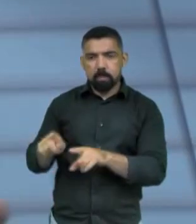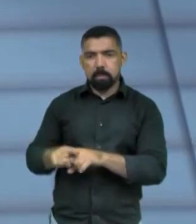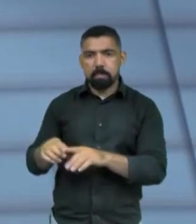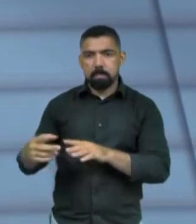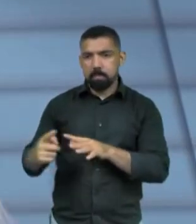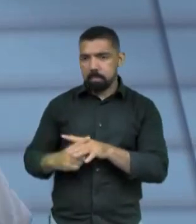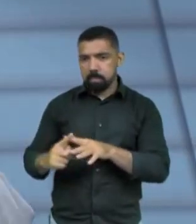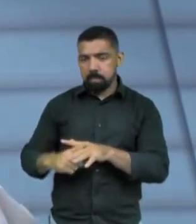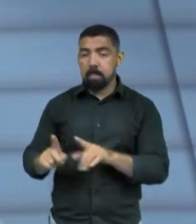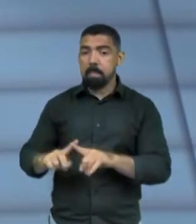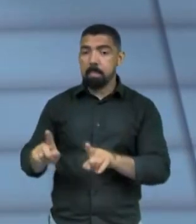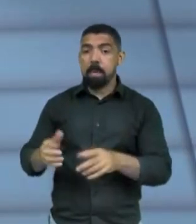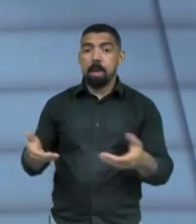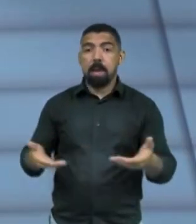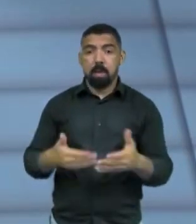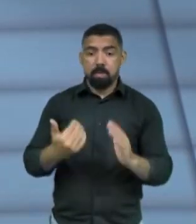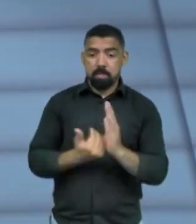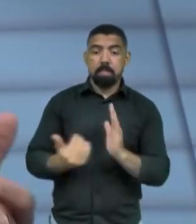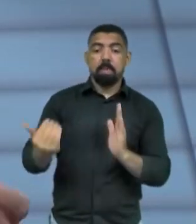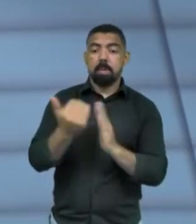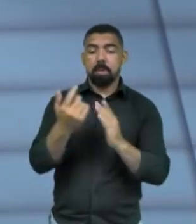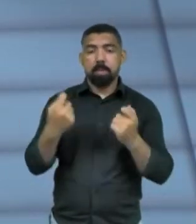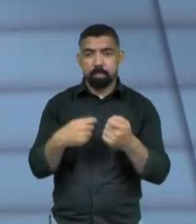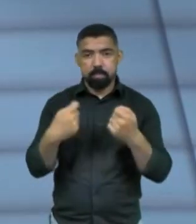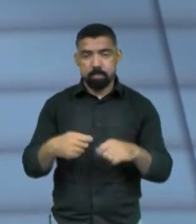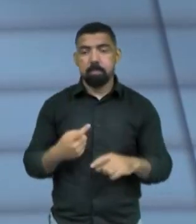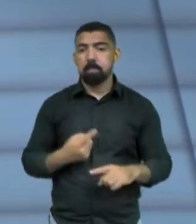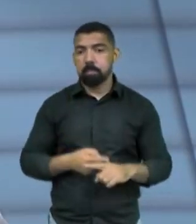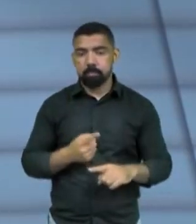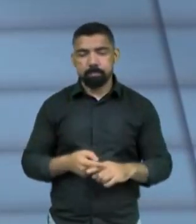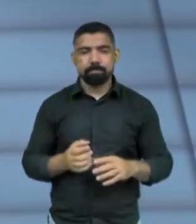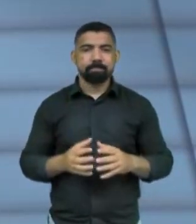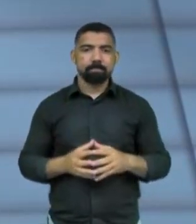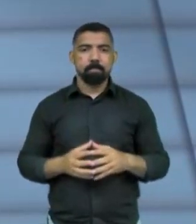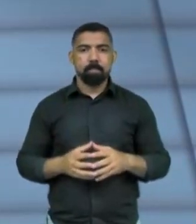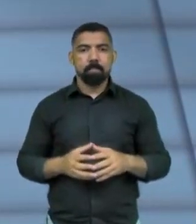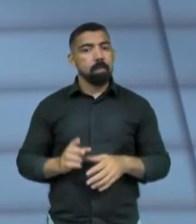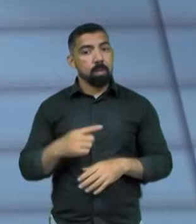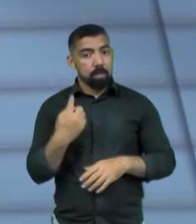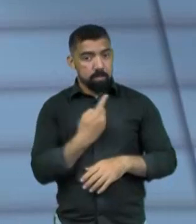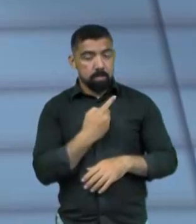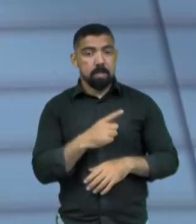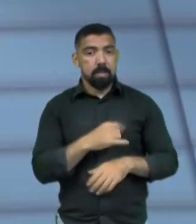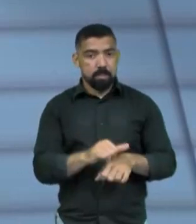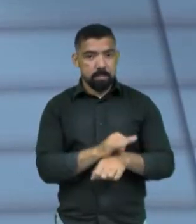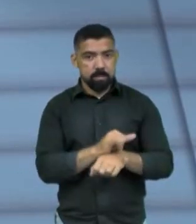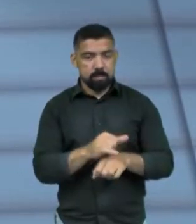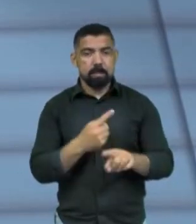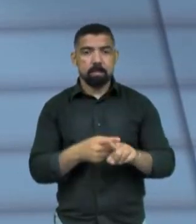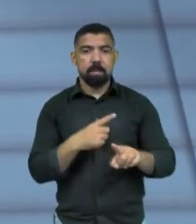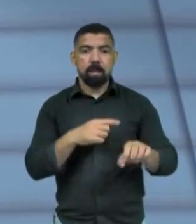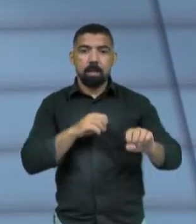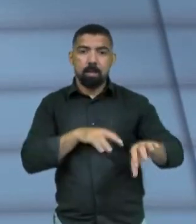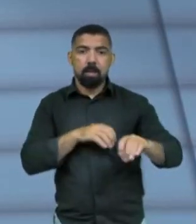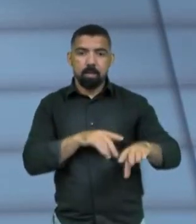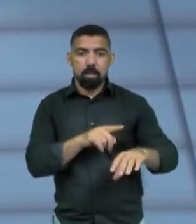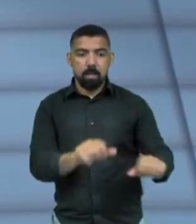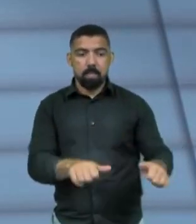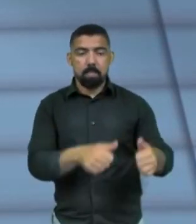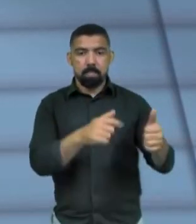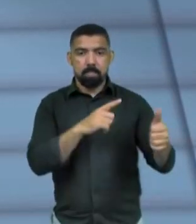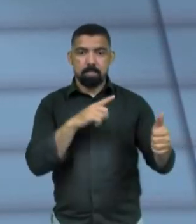Mas agora a gente precisa dar um novo salto. Inclusive porque nós temos essa condição a partir dessa educação que foi bastante